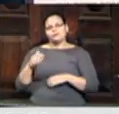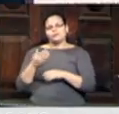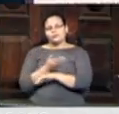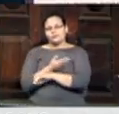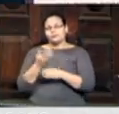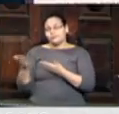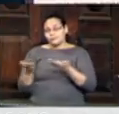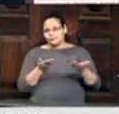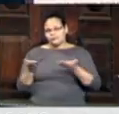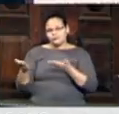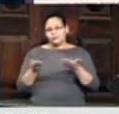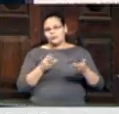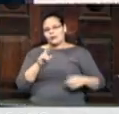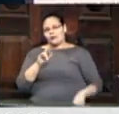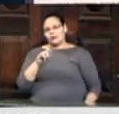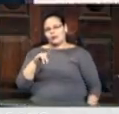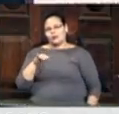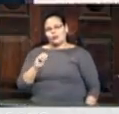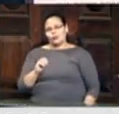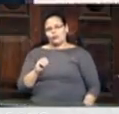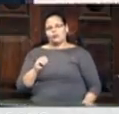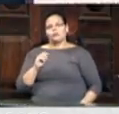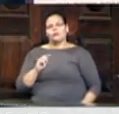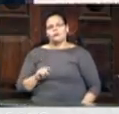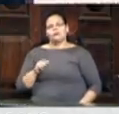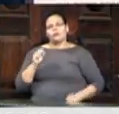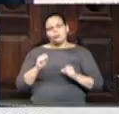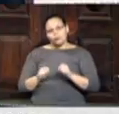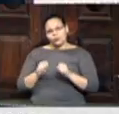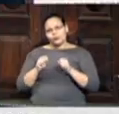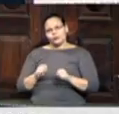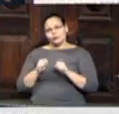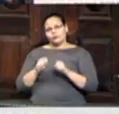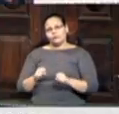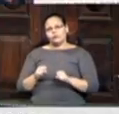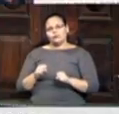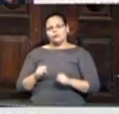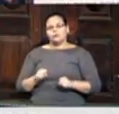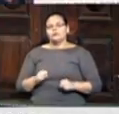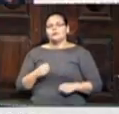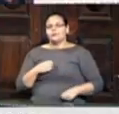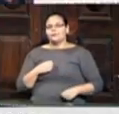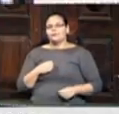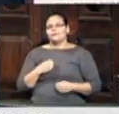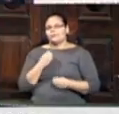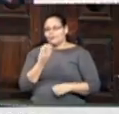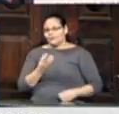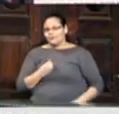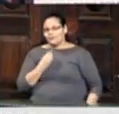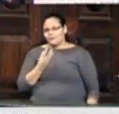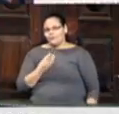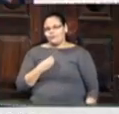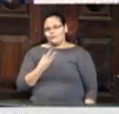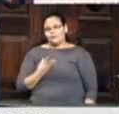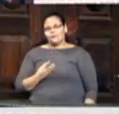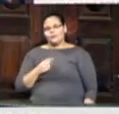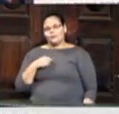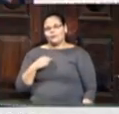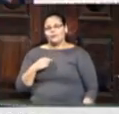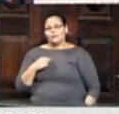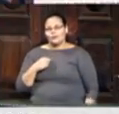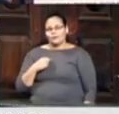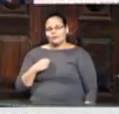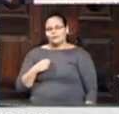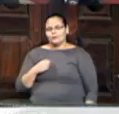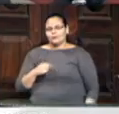inicialmente o Reinaldo Valinho Álvares para que possa recitar uma poesia para nós aqui.